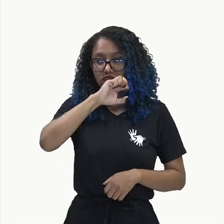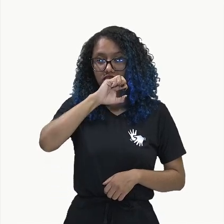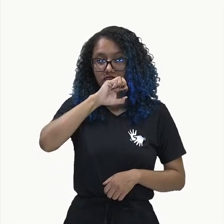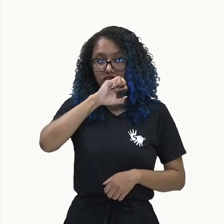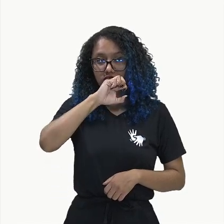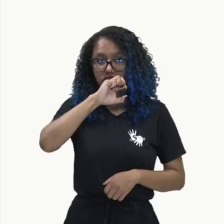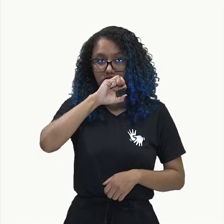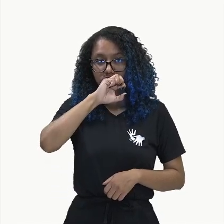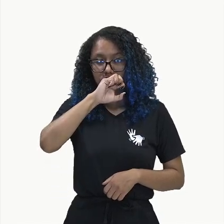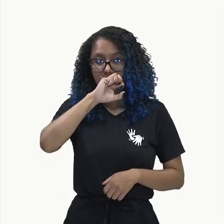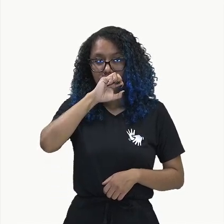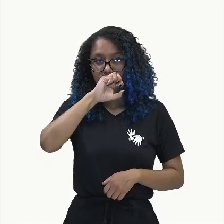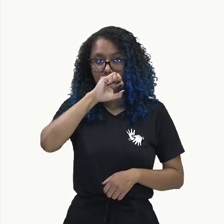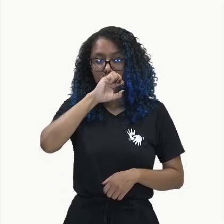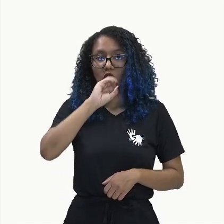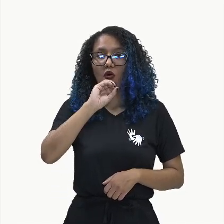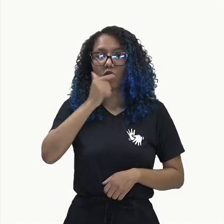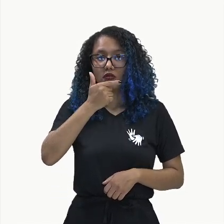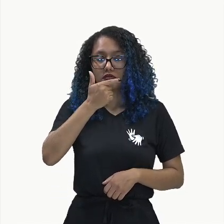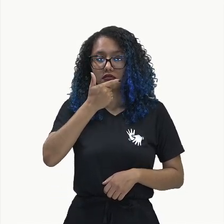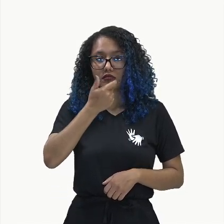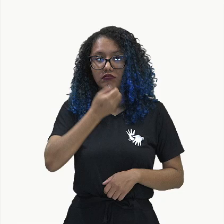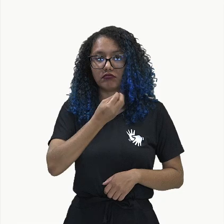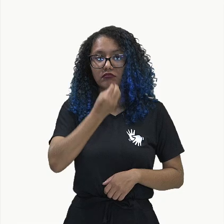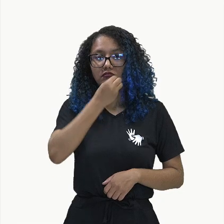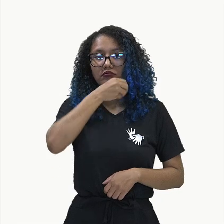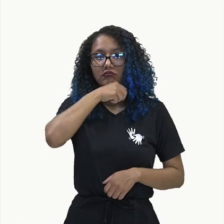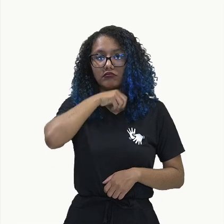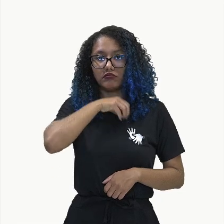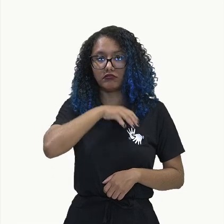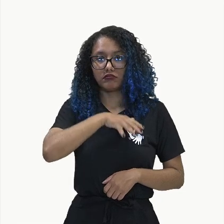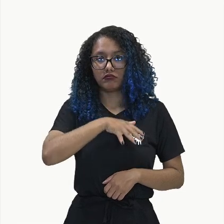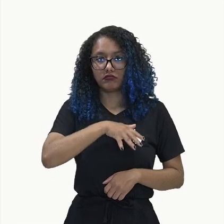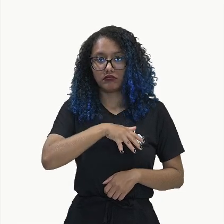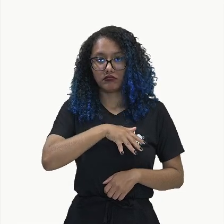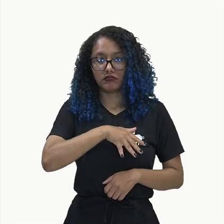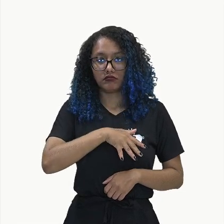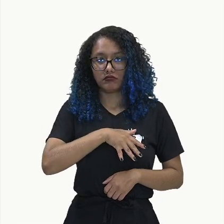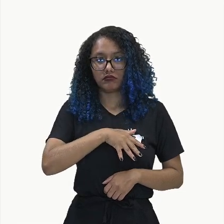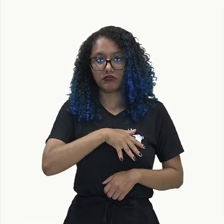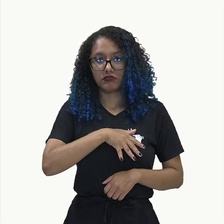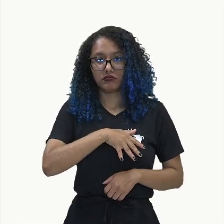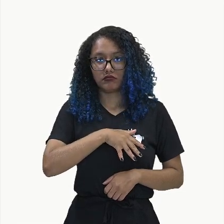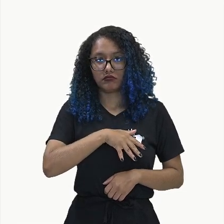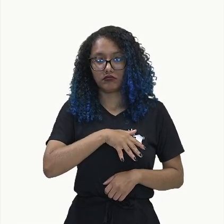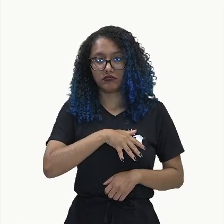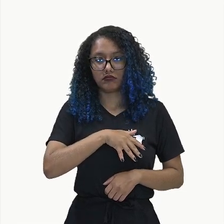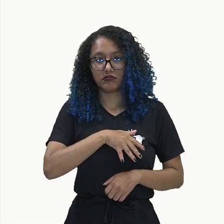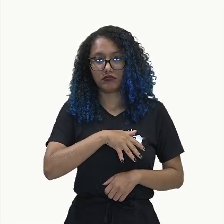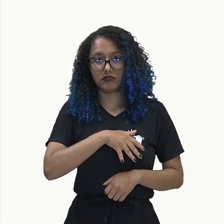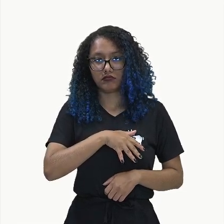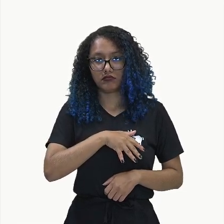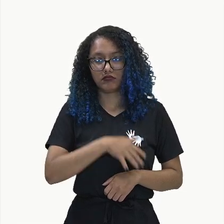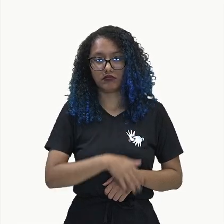o oxigênio ele vai, então, aqui, ó, ser capturado pela